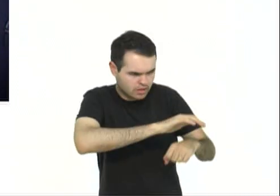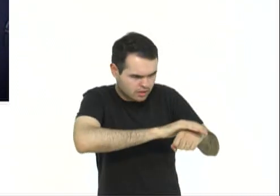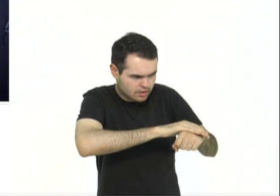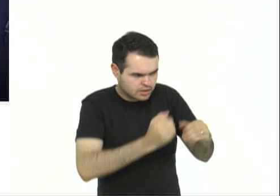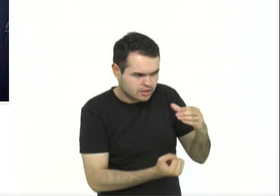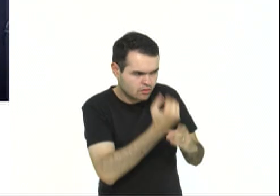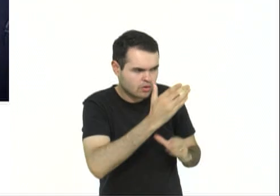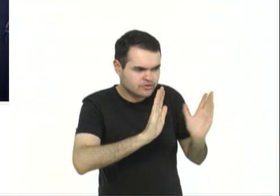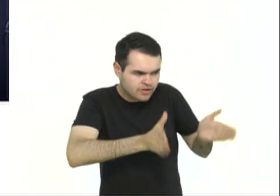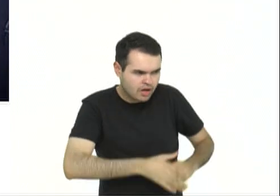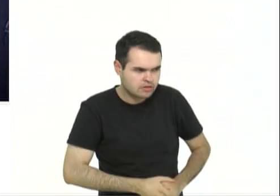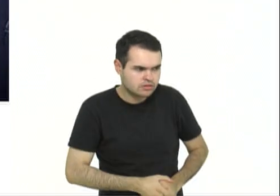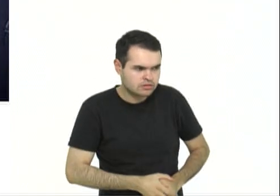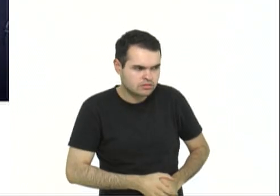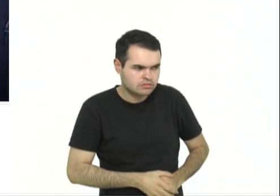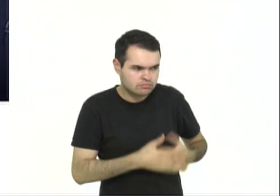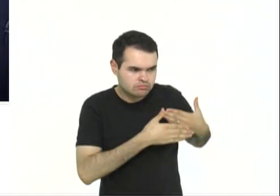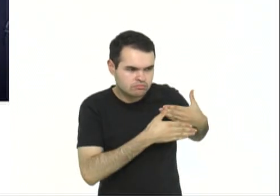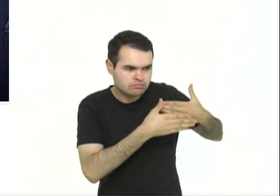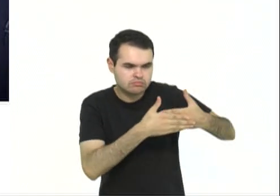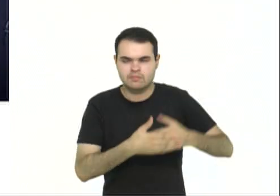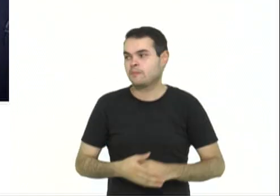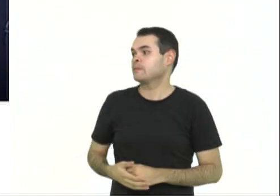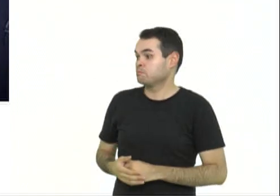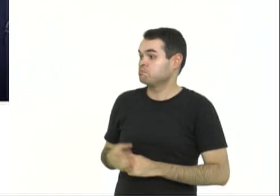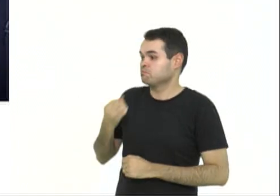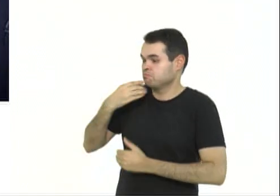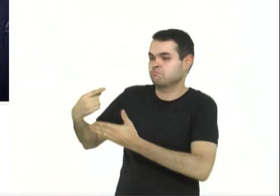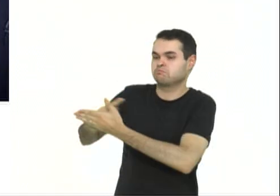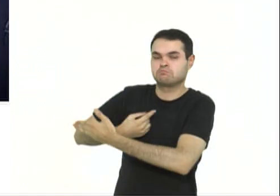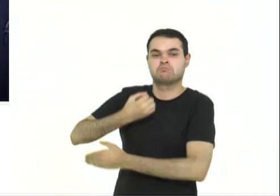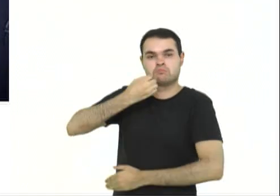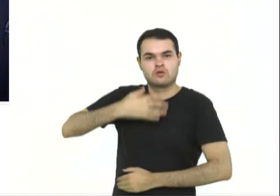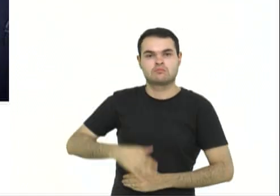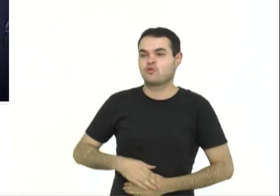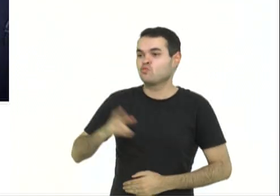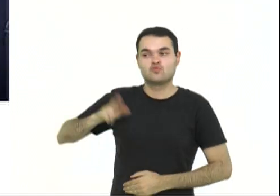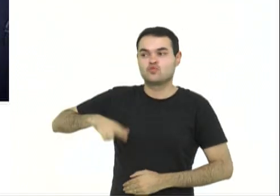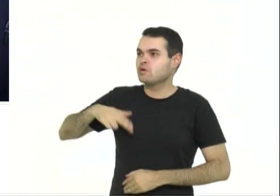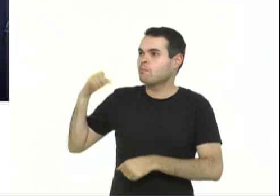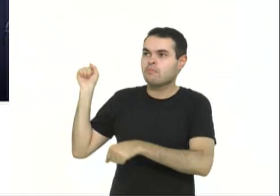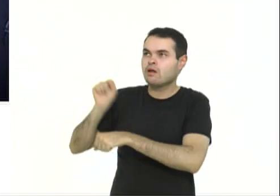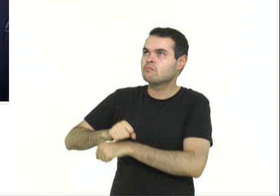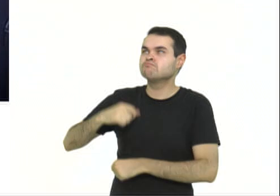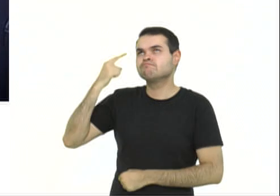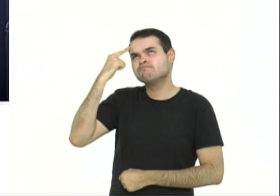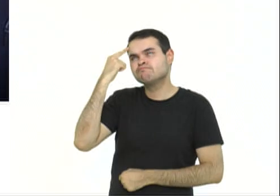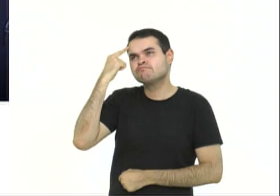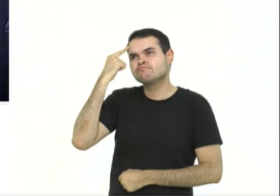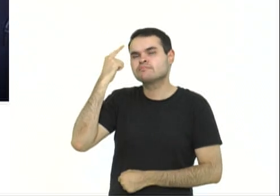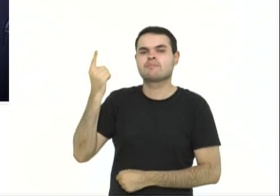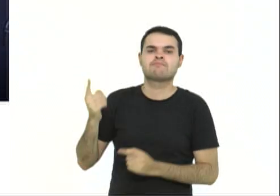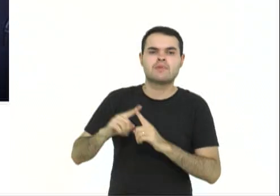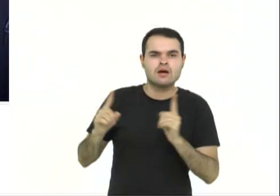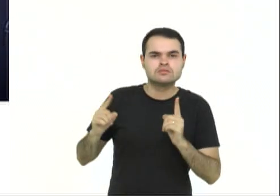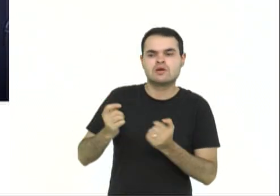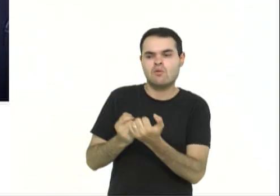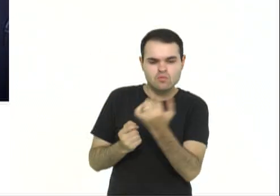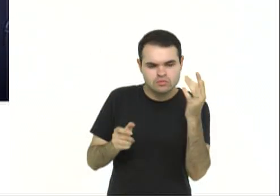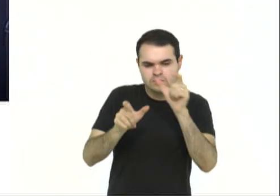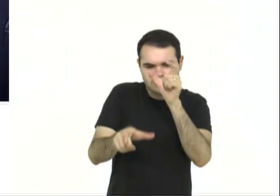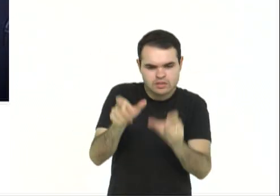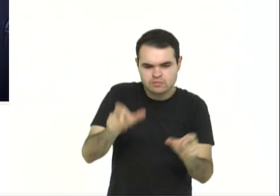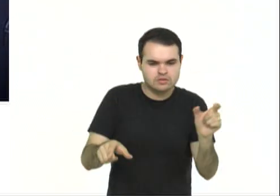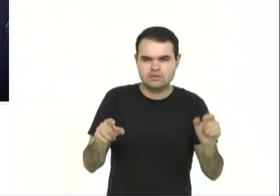assim, nessa tua carreira ou não? Poxa, boa pergunta. Nunca parei para pensar, assim, mas alguns personagens eu